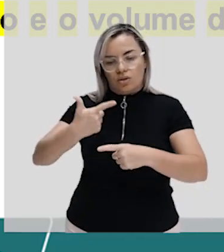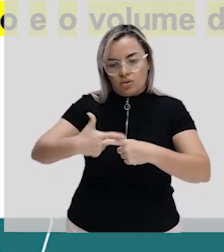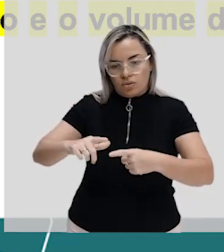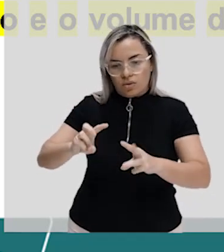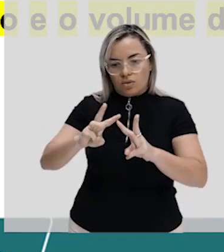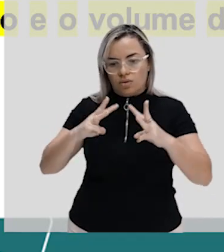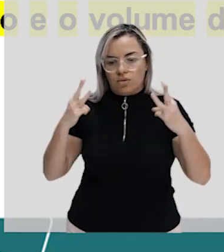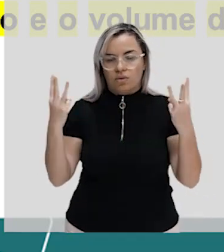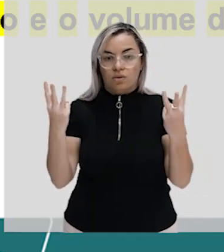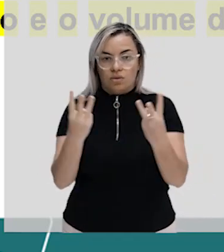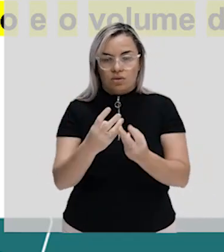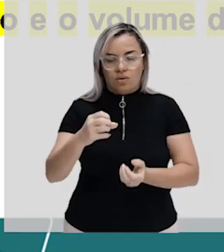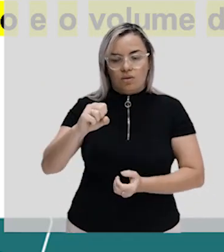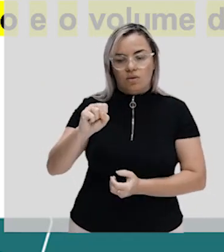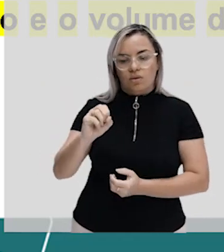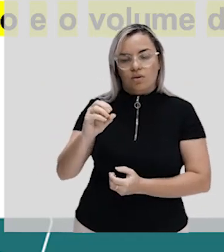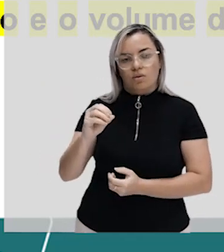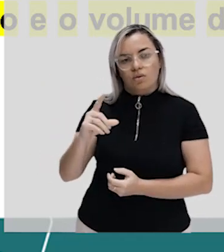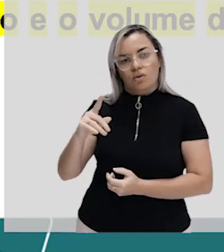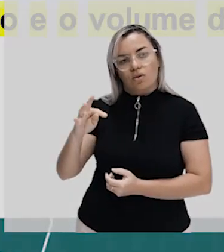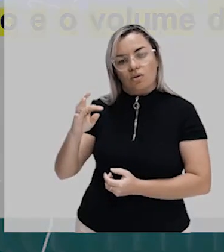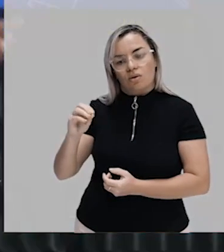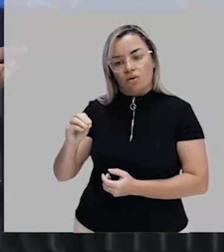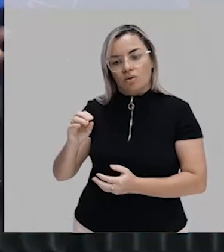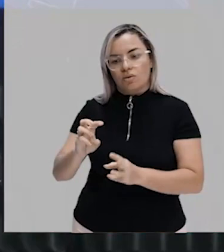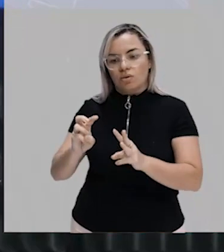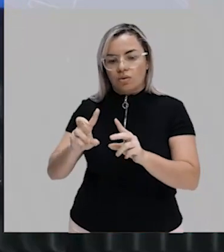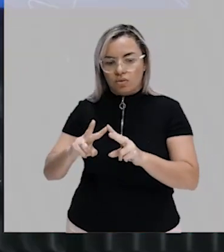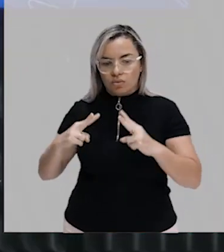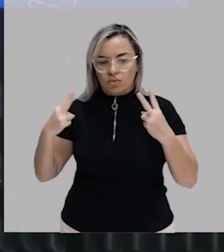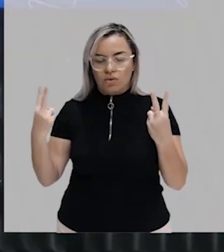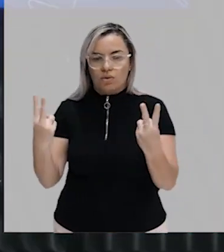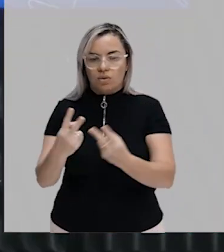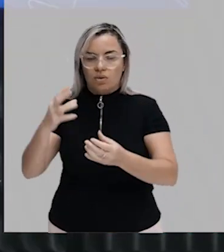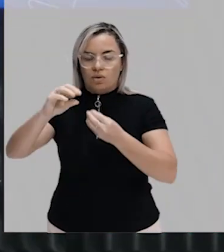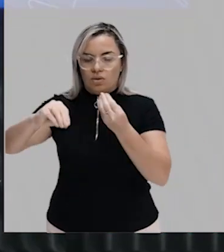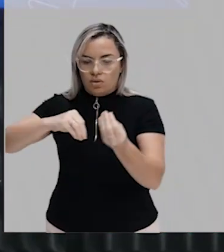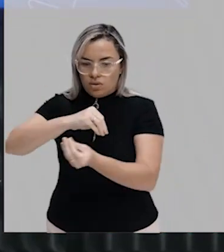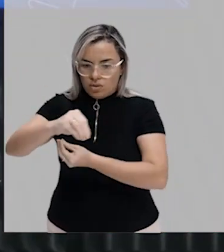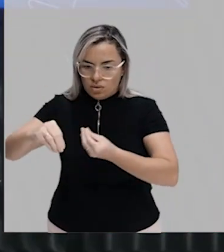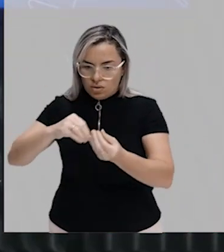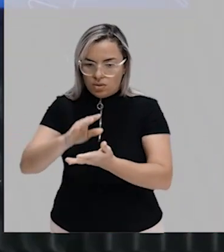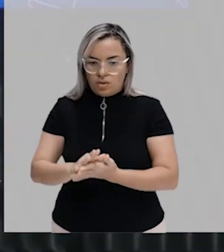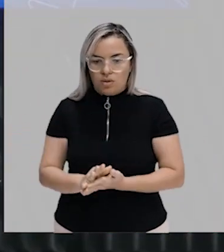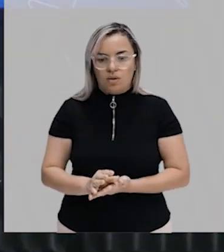soluto e o volume da solução. Lembrando que a massa sendo expressa